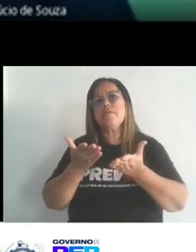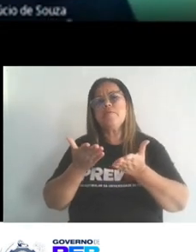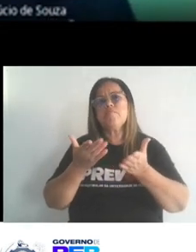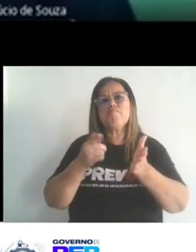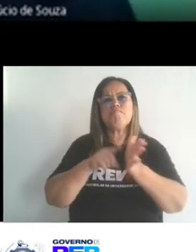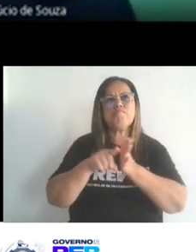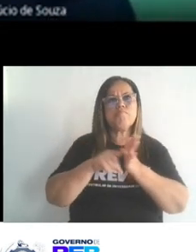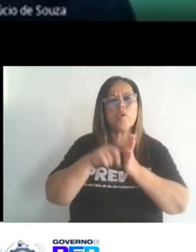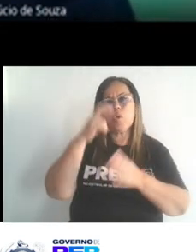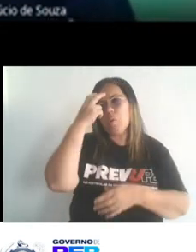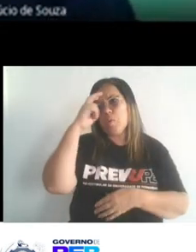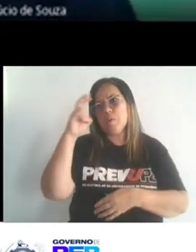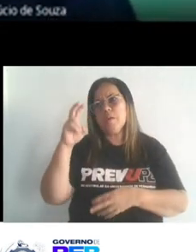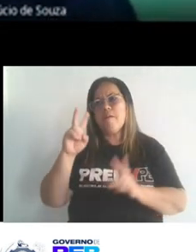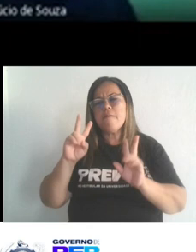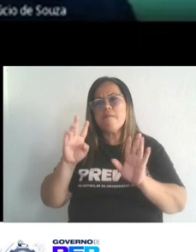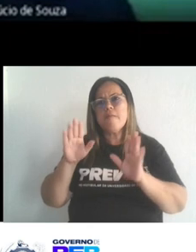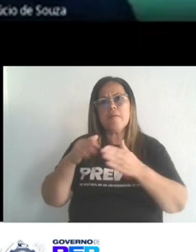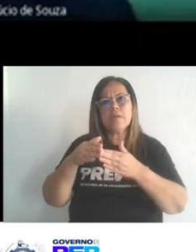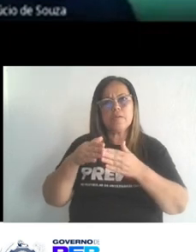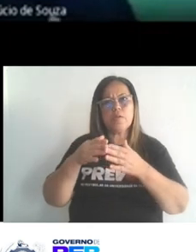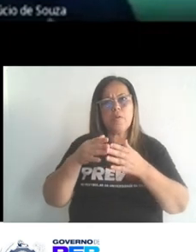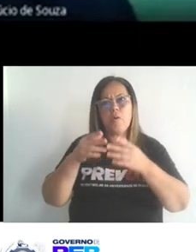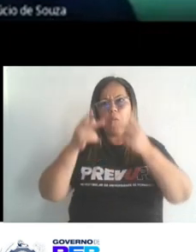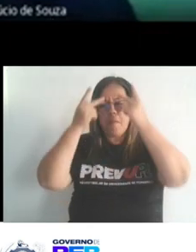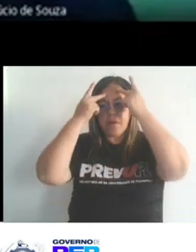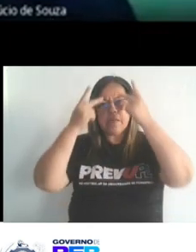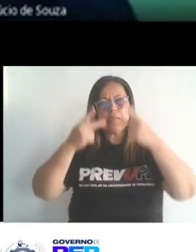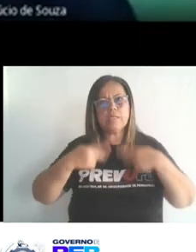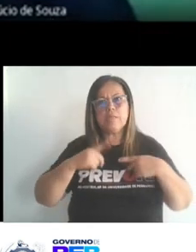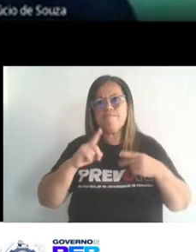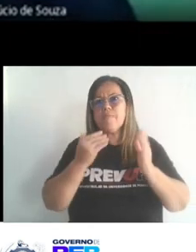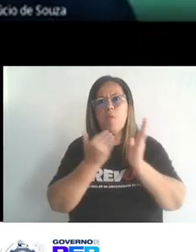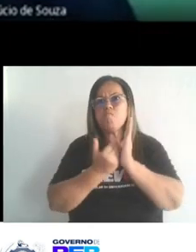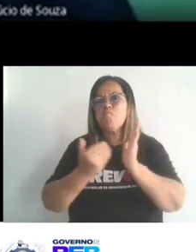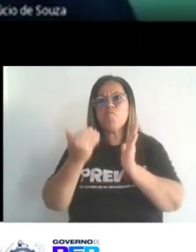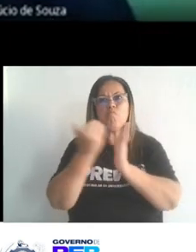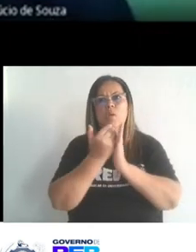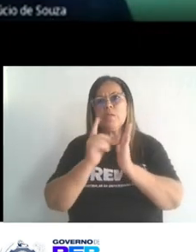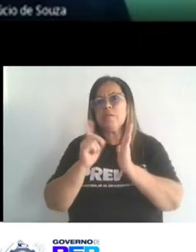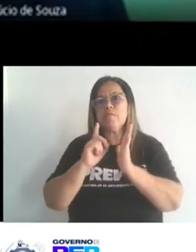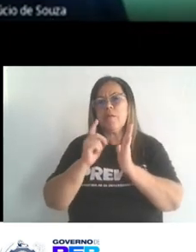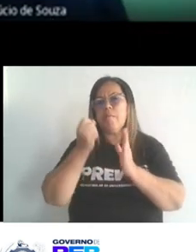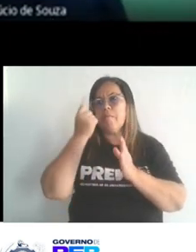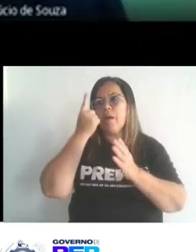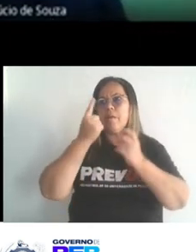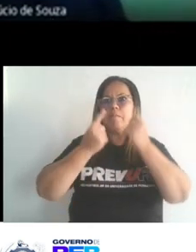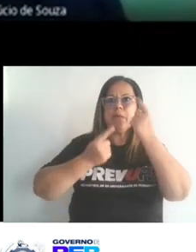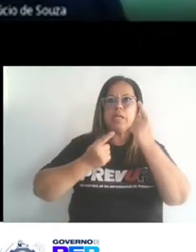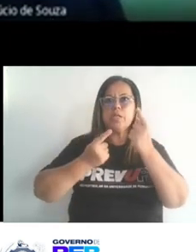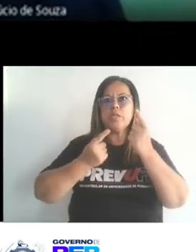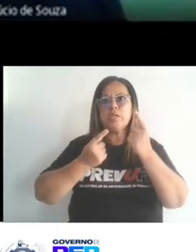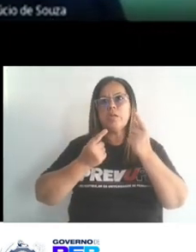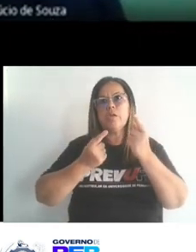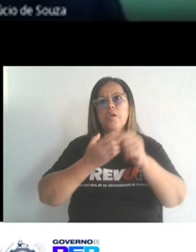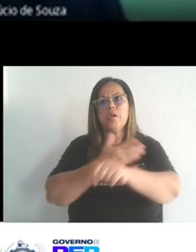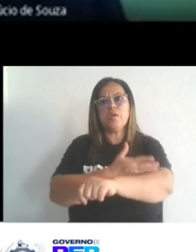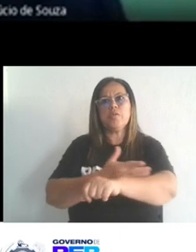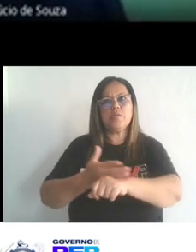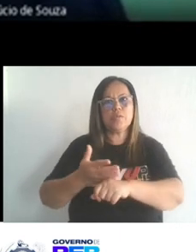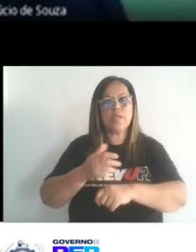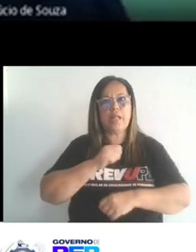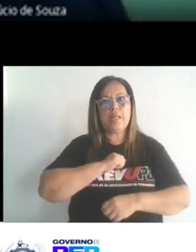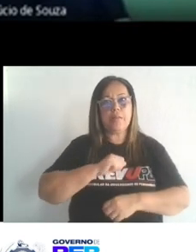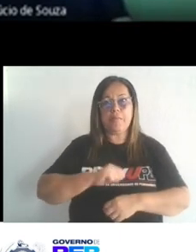perspectiva humanista não conseguiu superar as ideias e costumes antropocêntricas